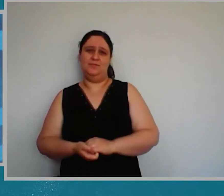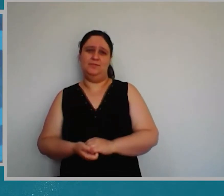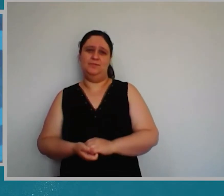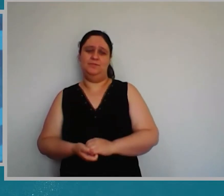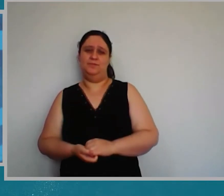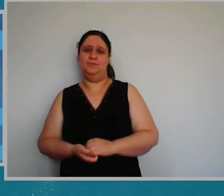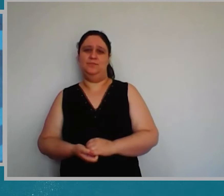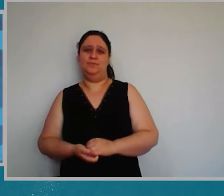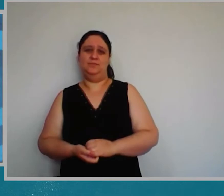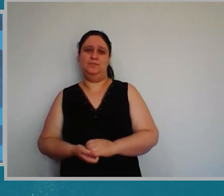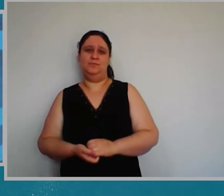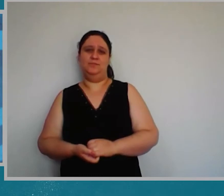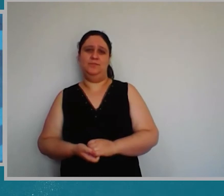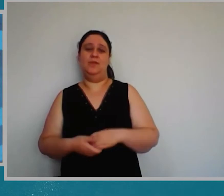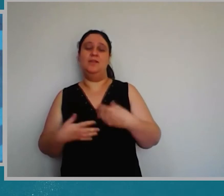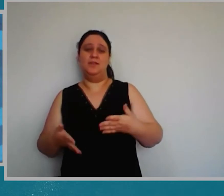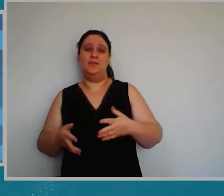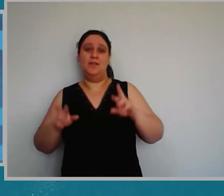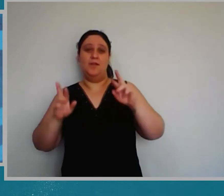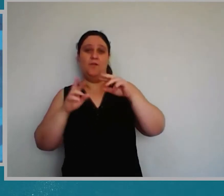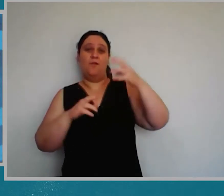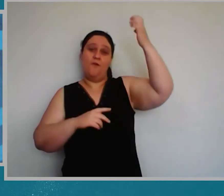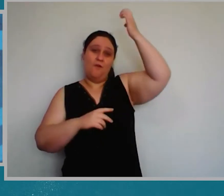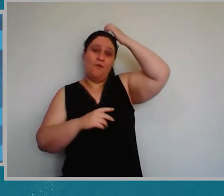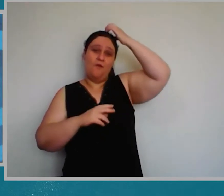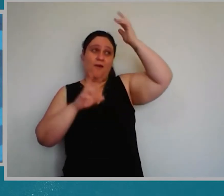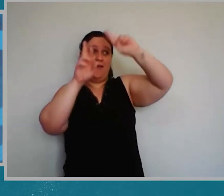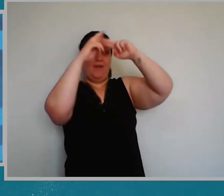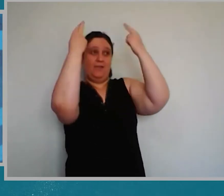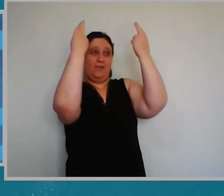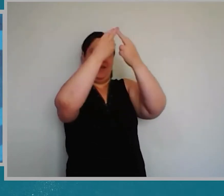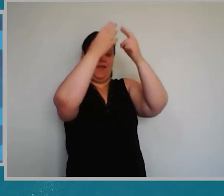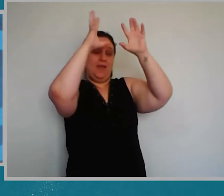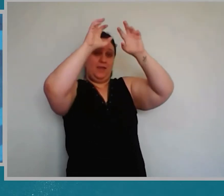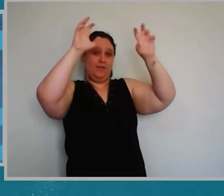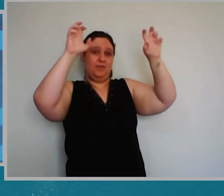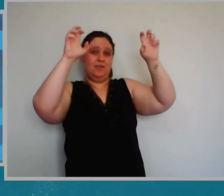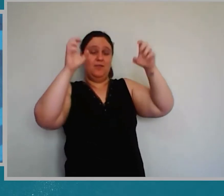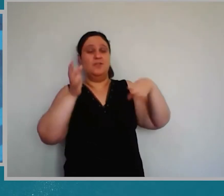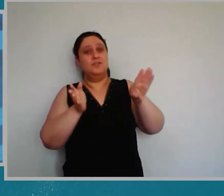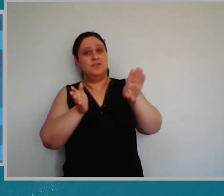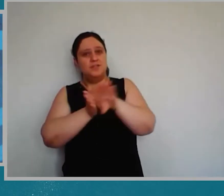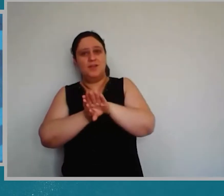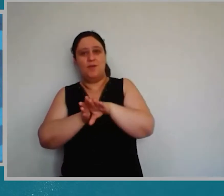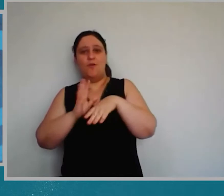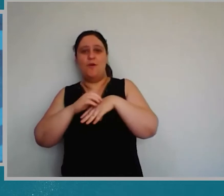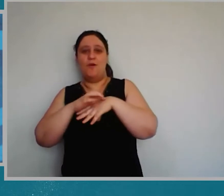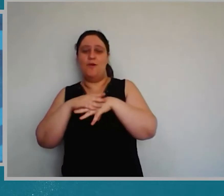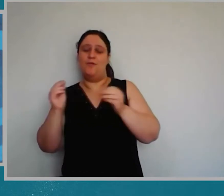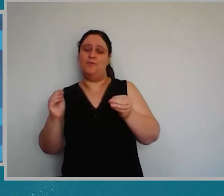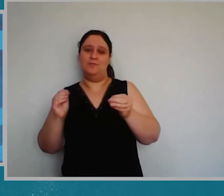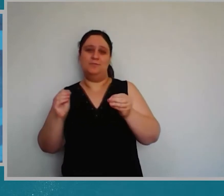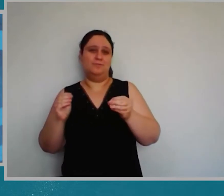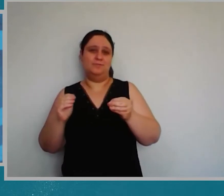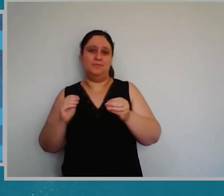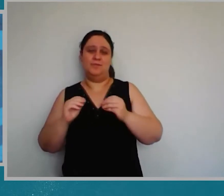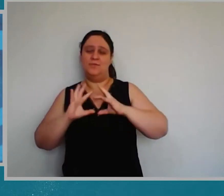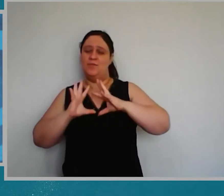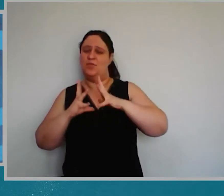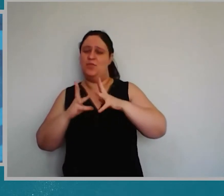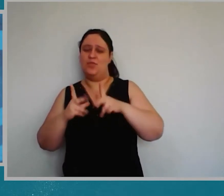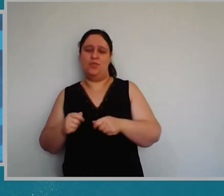Assim o rei do reino dos céus chegou para curar toda sorte de doenças e